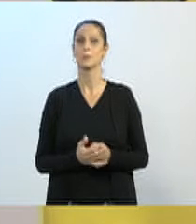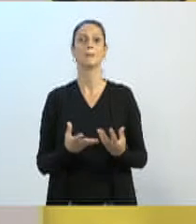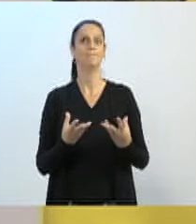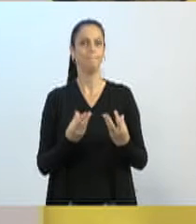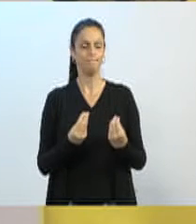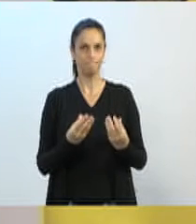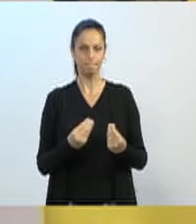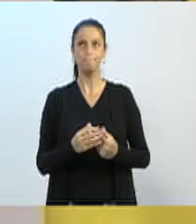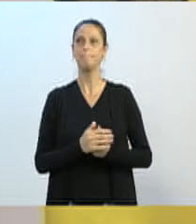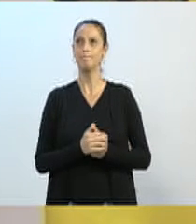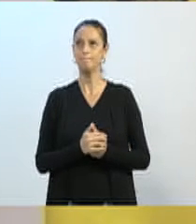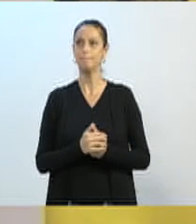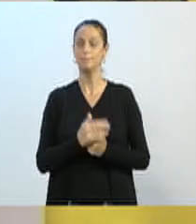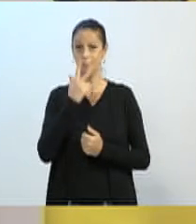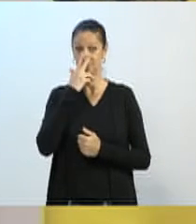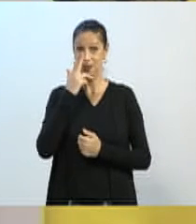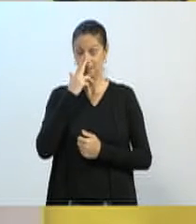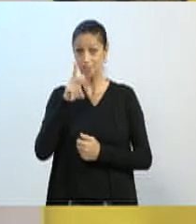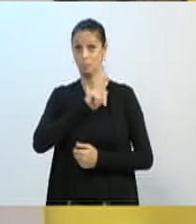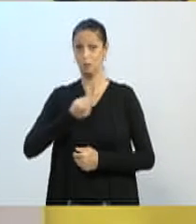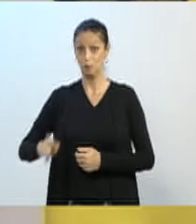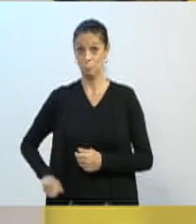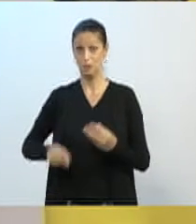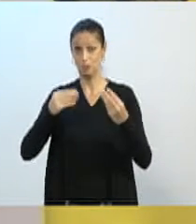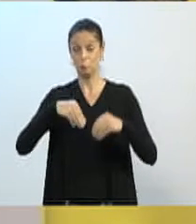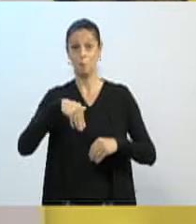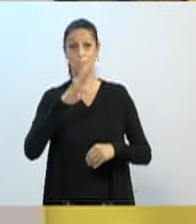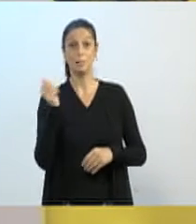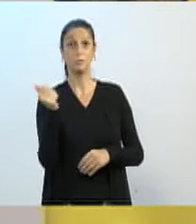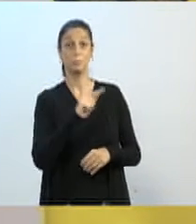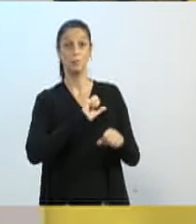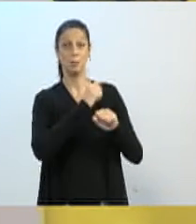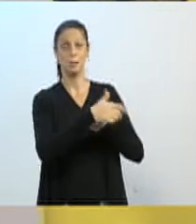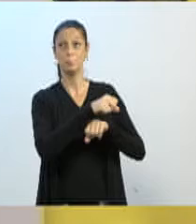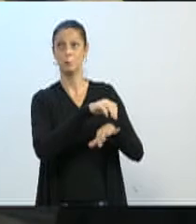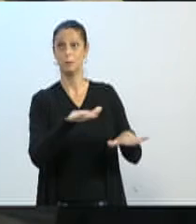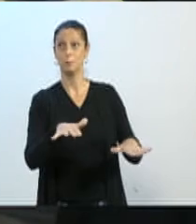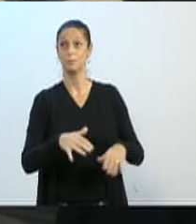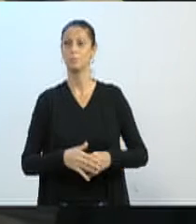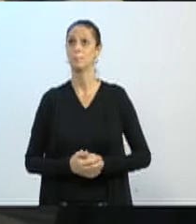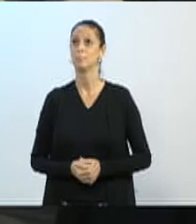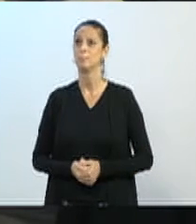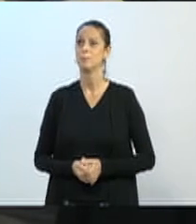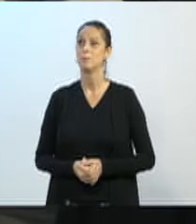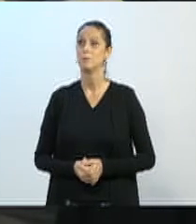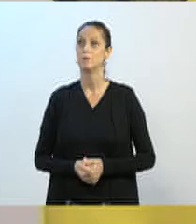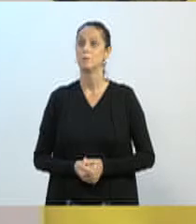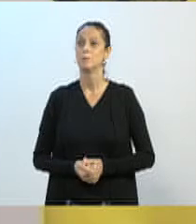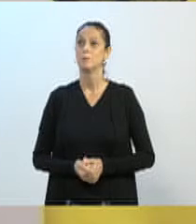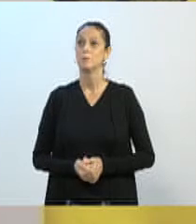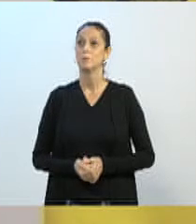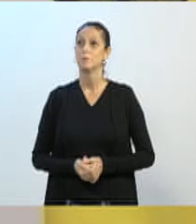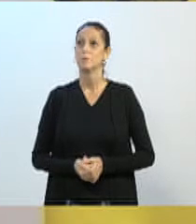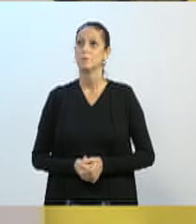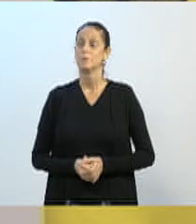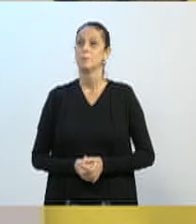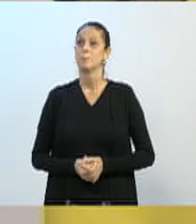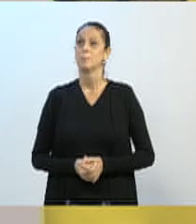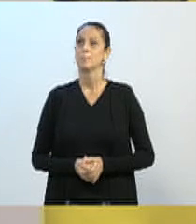própria pandemia. Senhor presidente, me concede só 1 minutinho e meio para terminar. 1 minuto e 30.